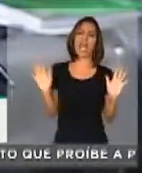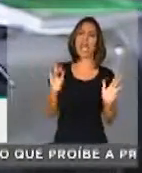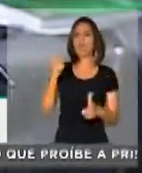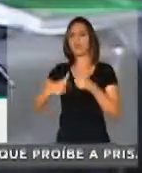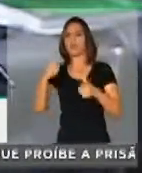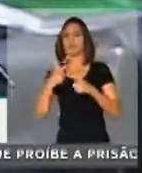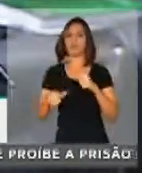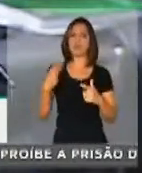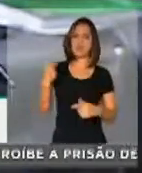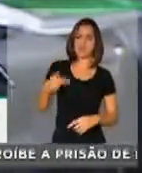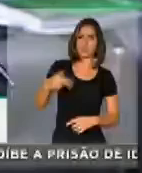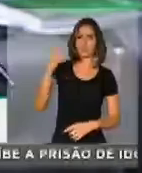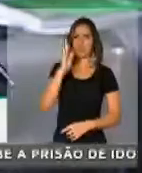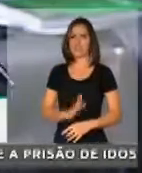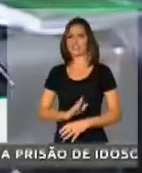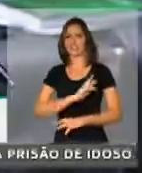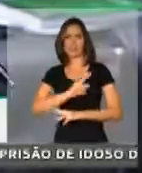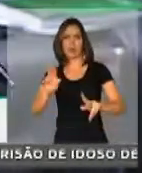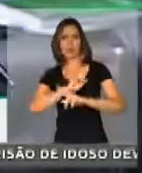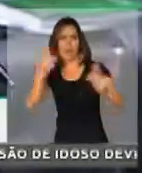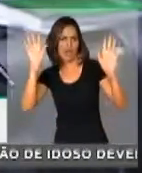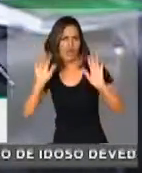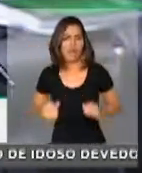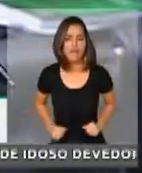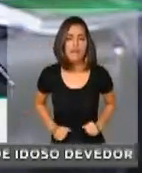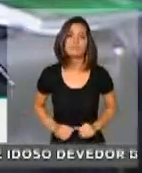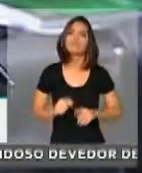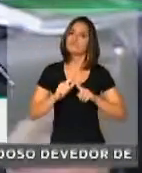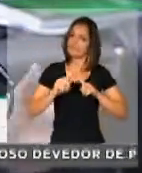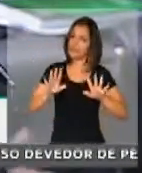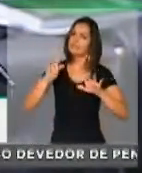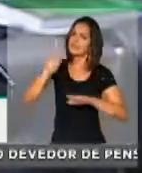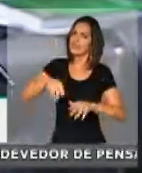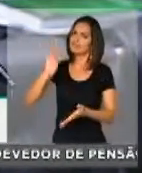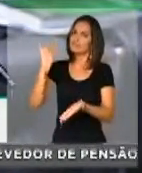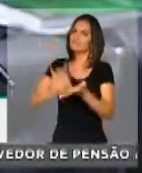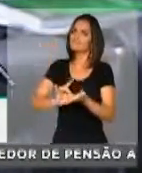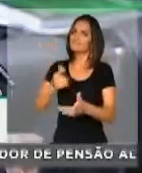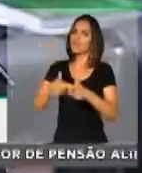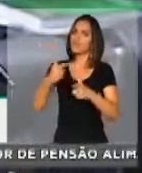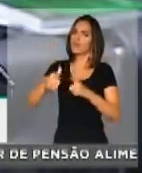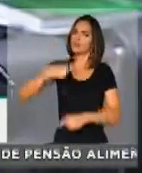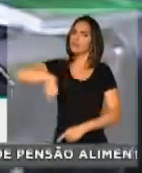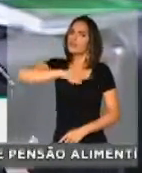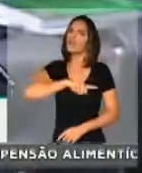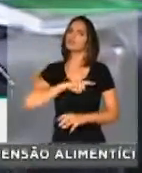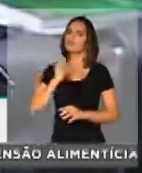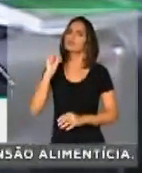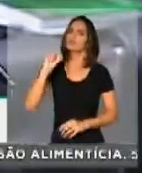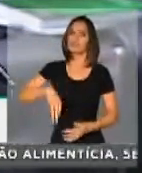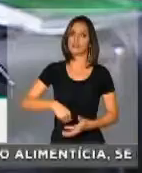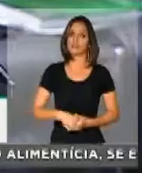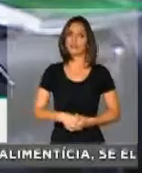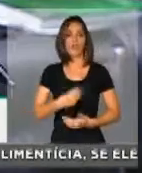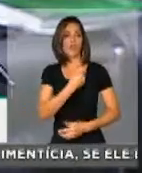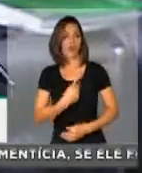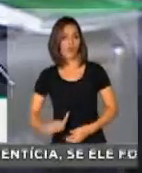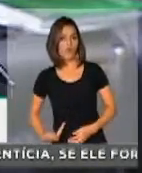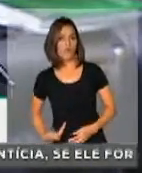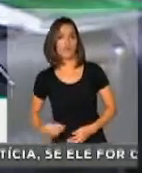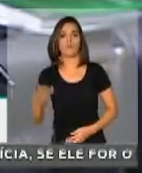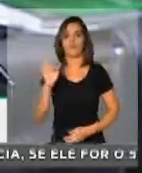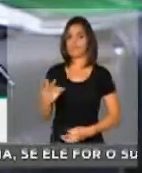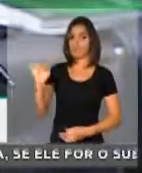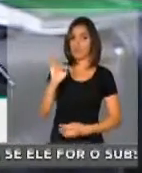é seu, mas é sim um problema nosso, é um problema da nação brasileira, e o governo federal, municipal e estadual tem que